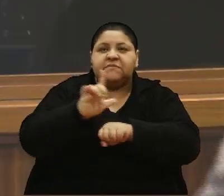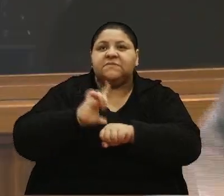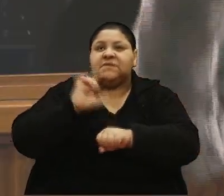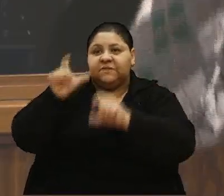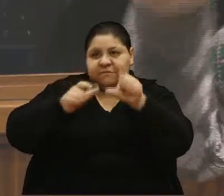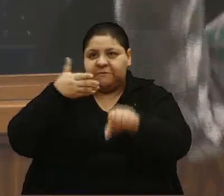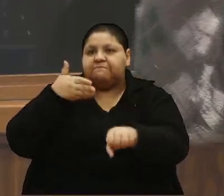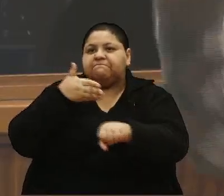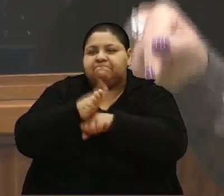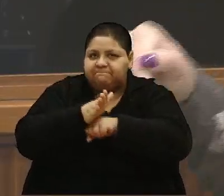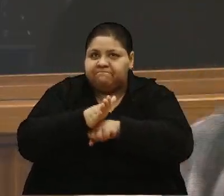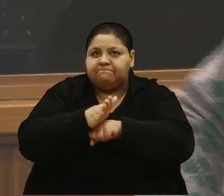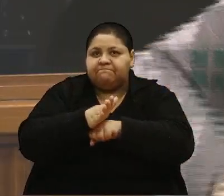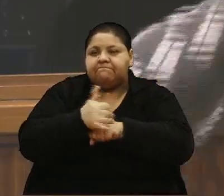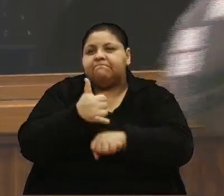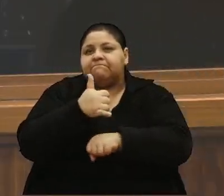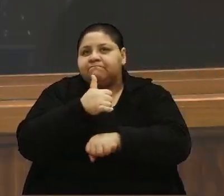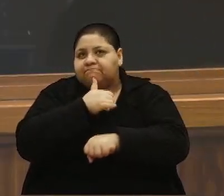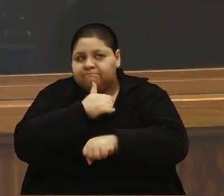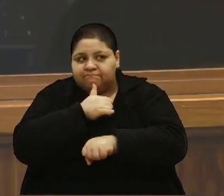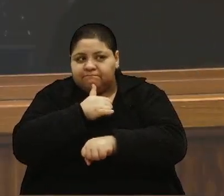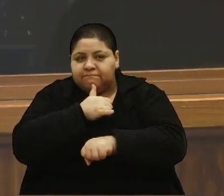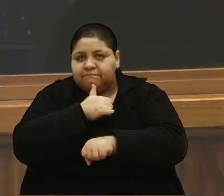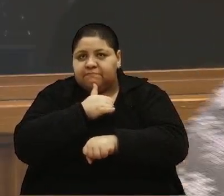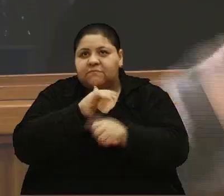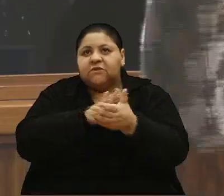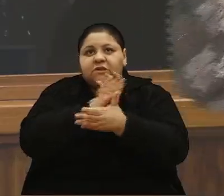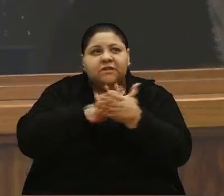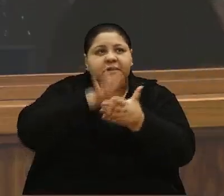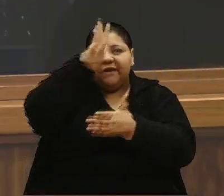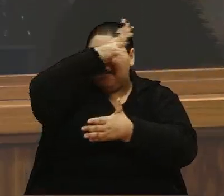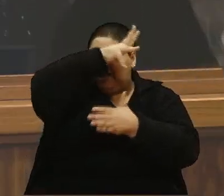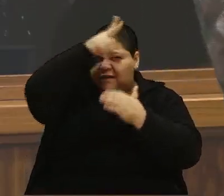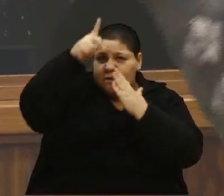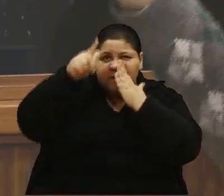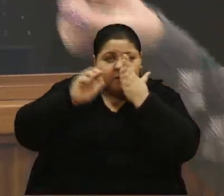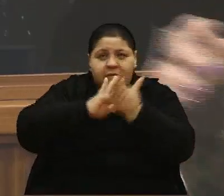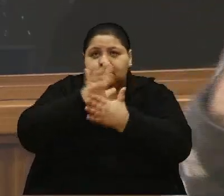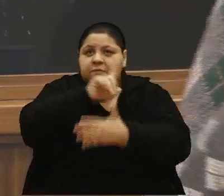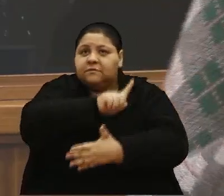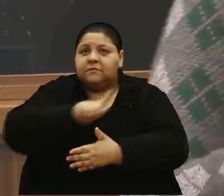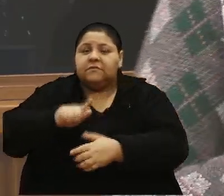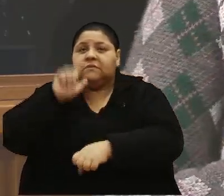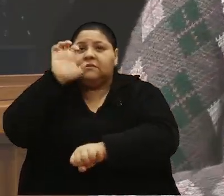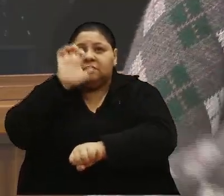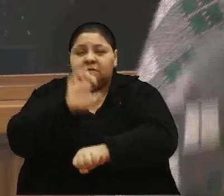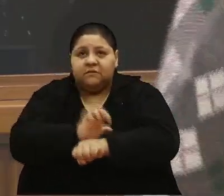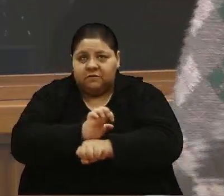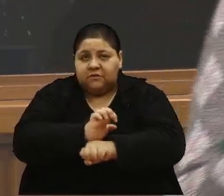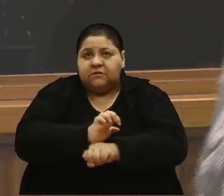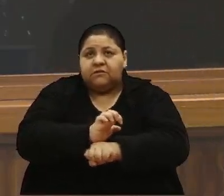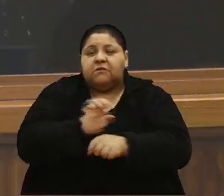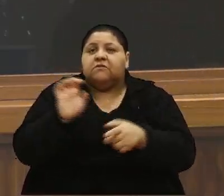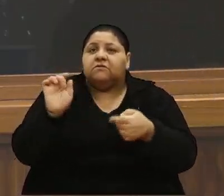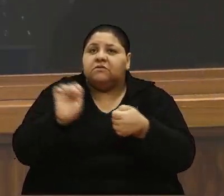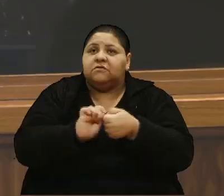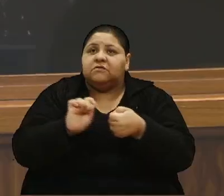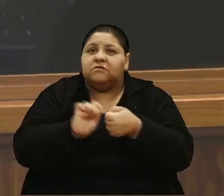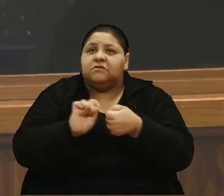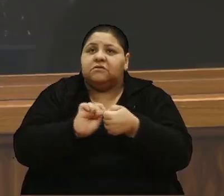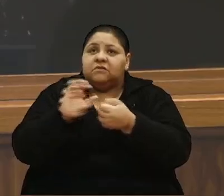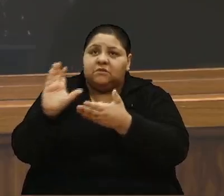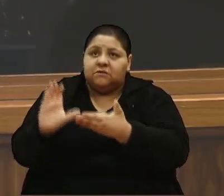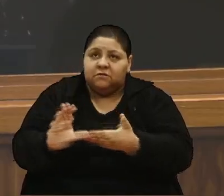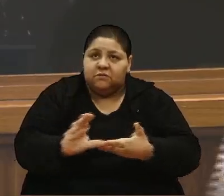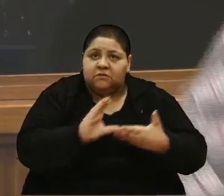vai. E, infelizmente, nem o município, nem o governo do estado está fazendo o